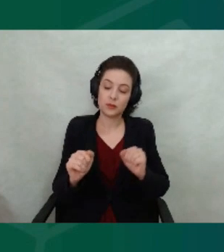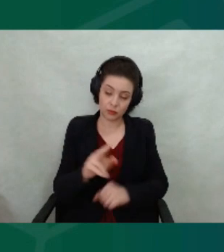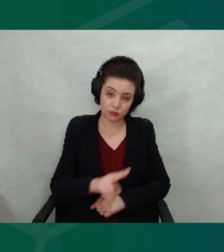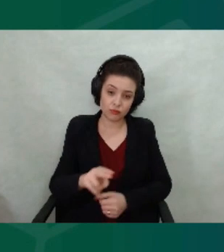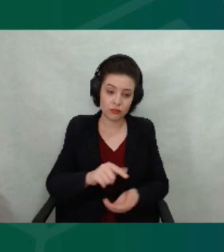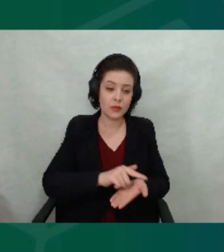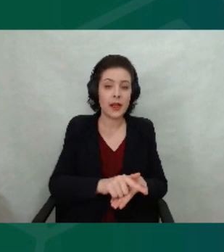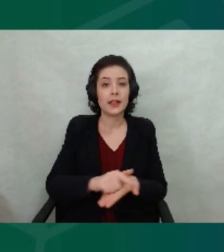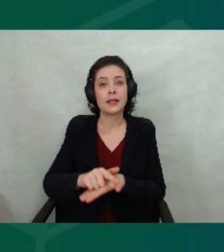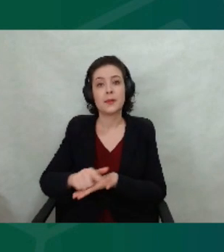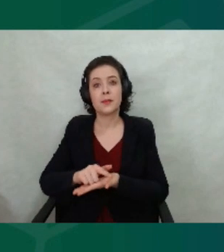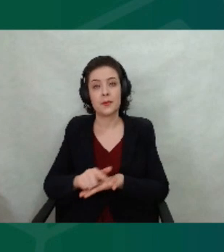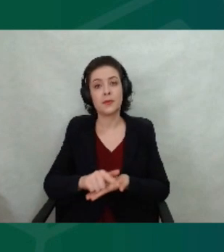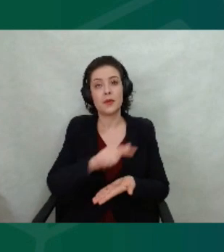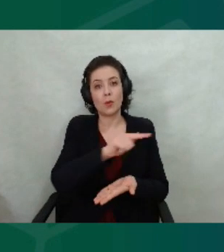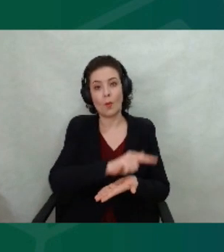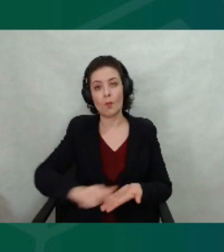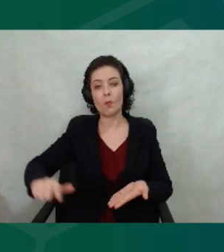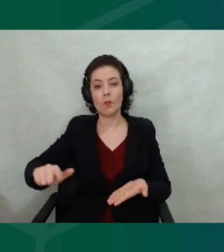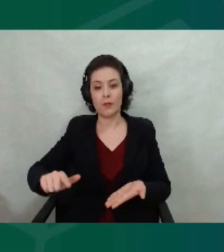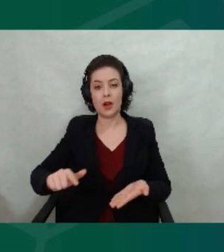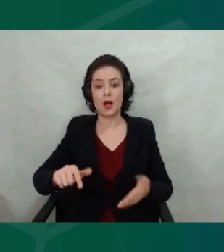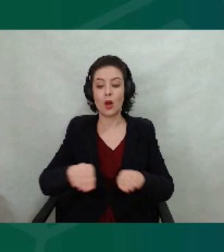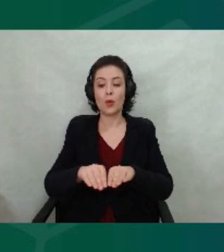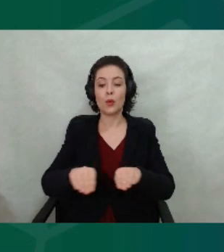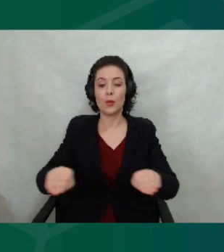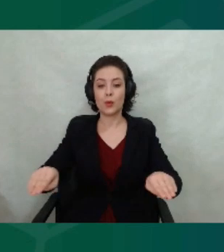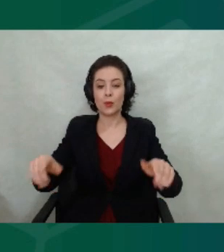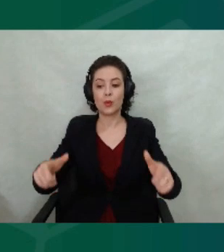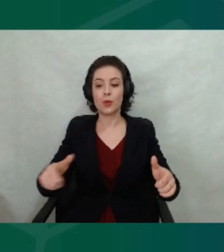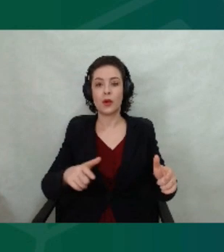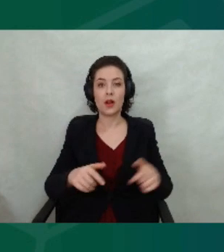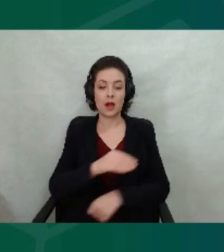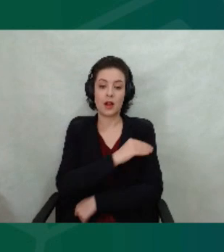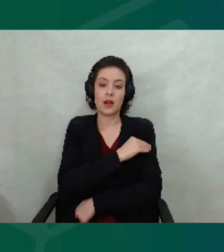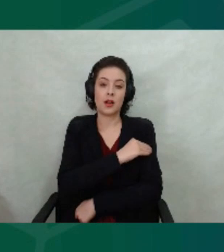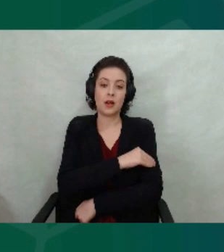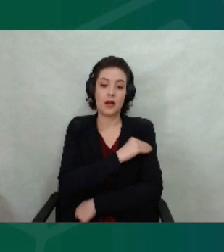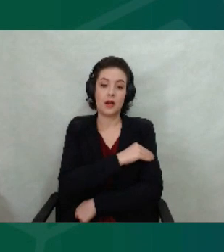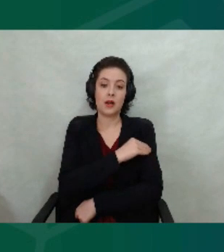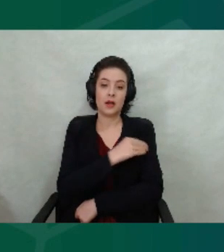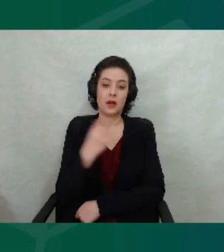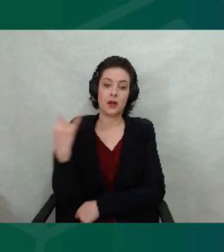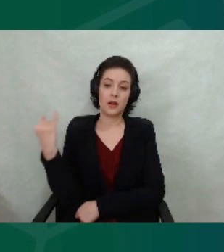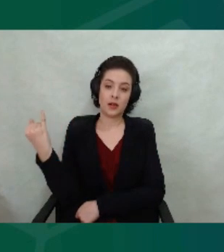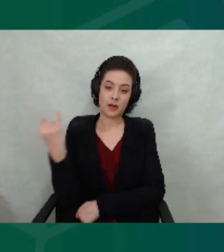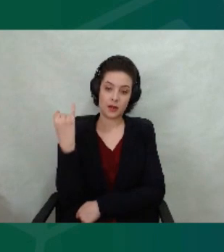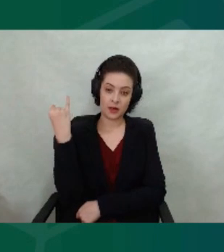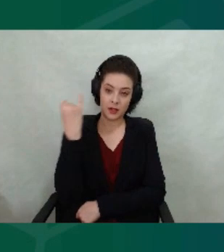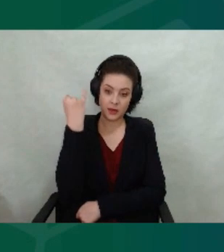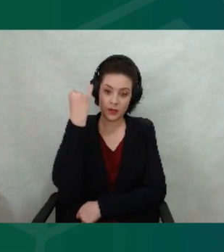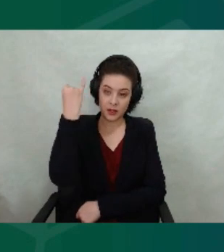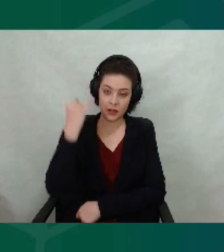a desinfecção das superfícies. Lembrando que o álcool, ele é muito importante e